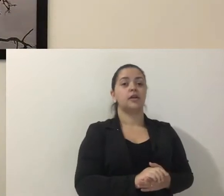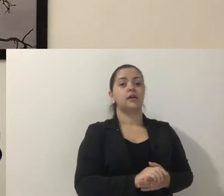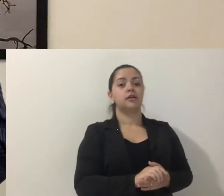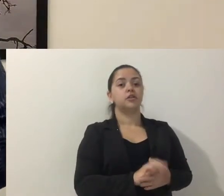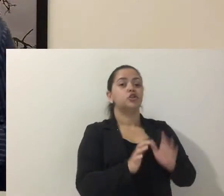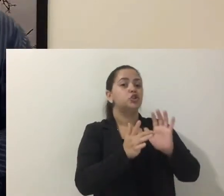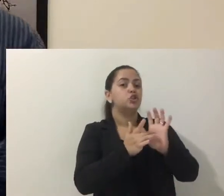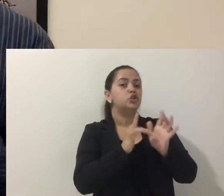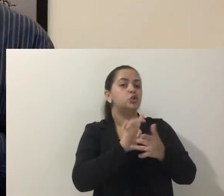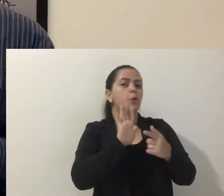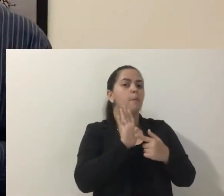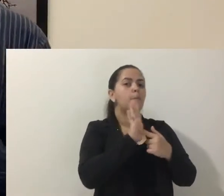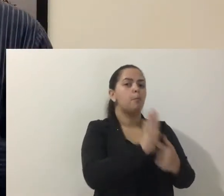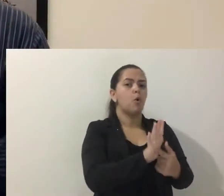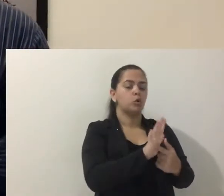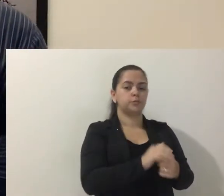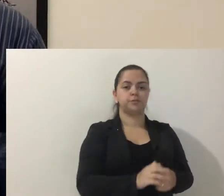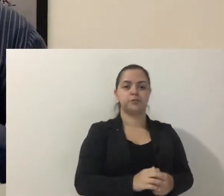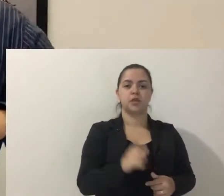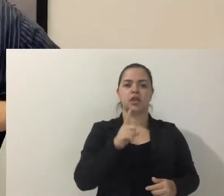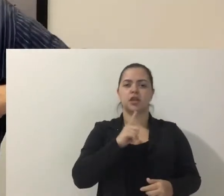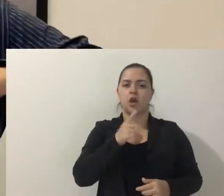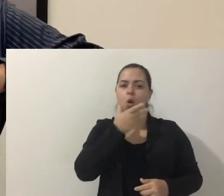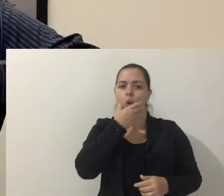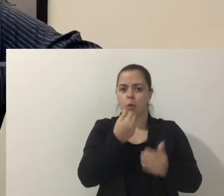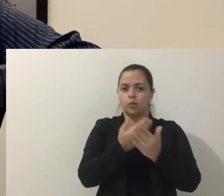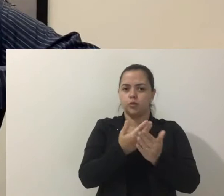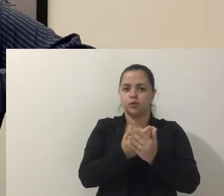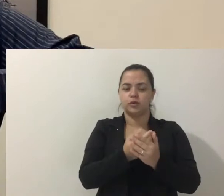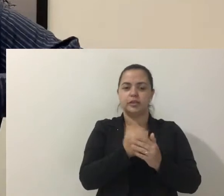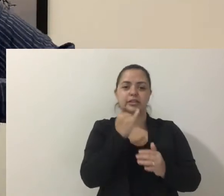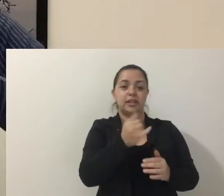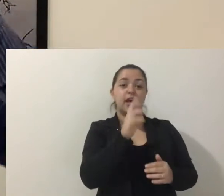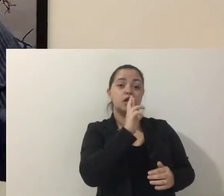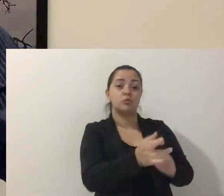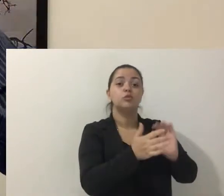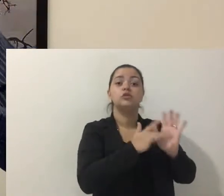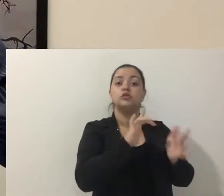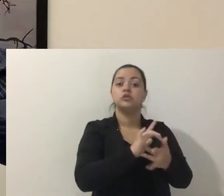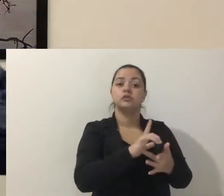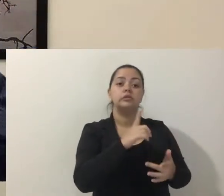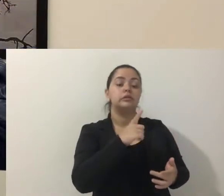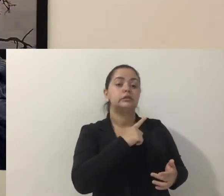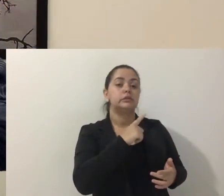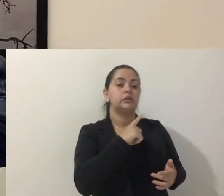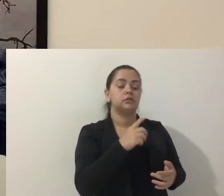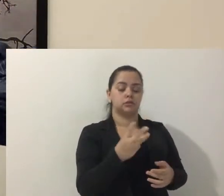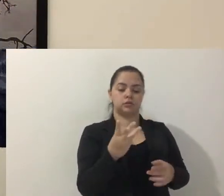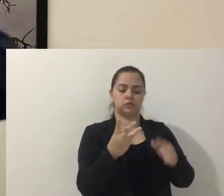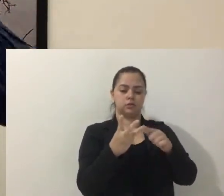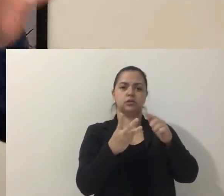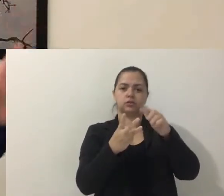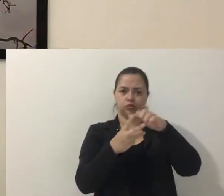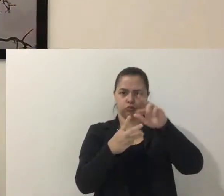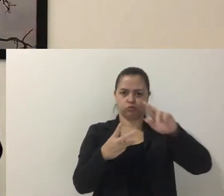nos dizer que a resposta de Jesus ela está em 3 pontos. Jesus responde de